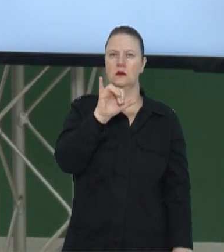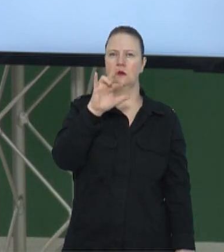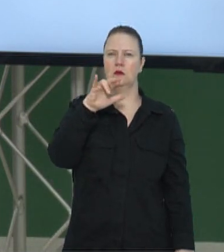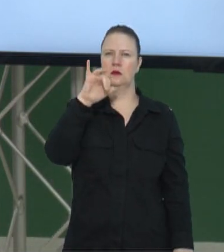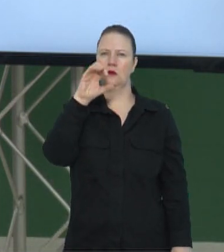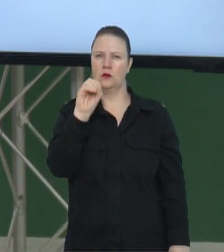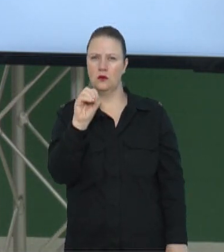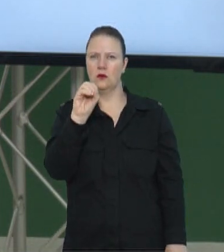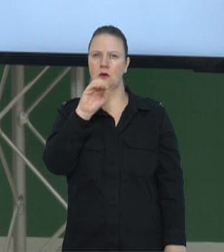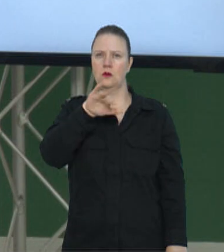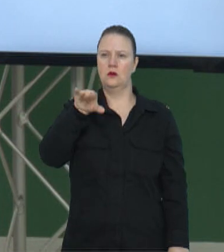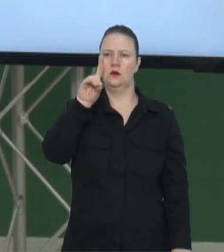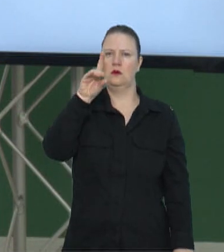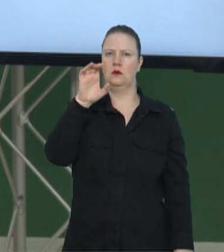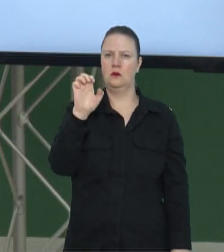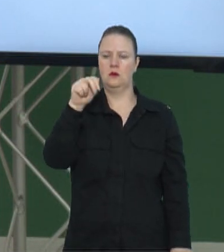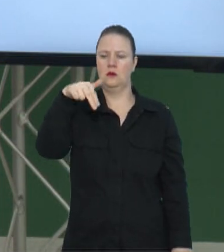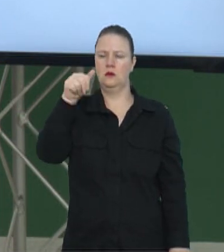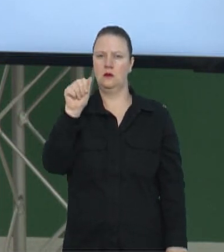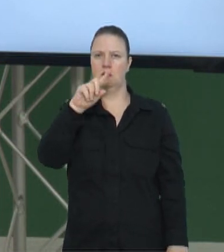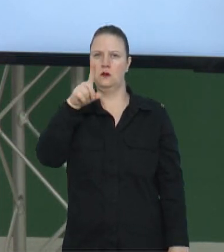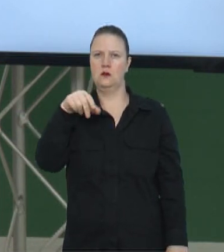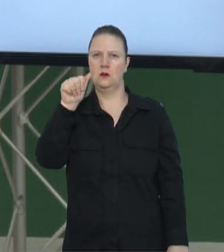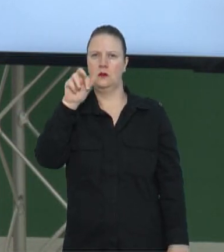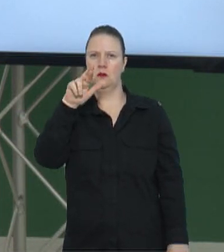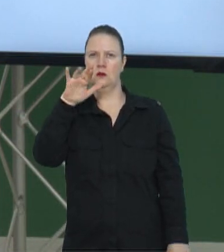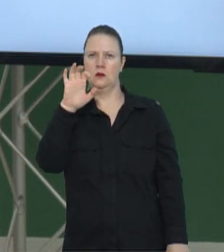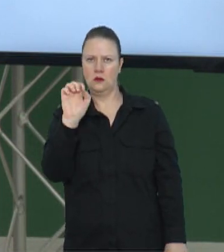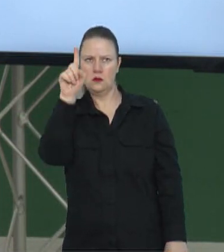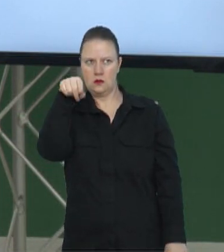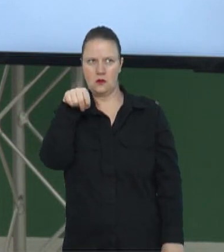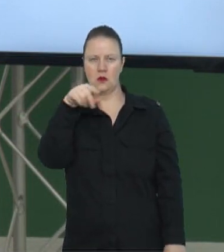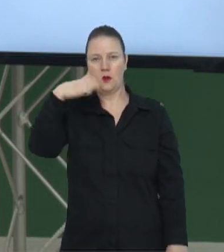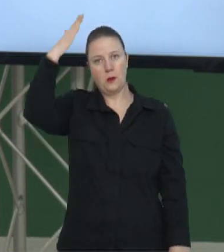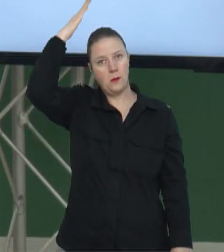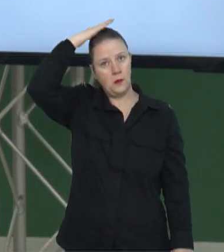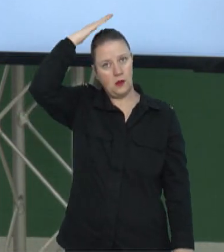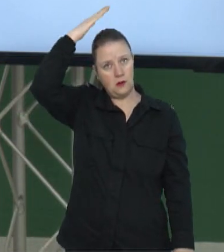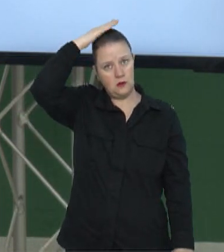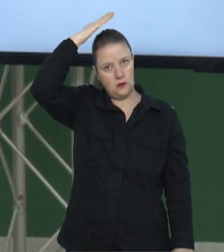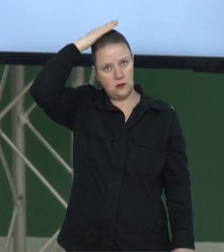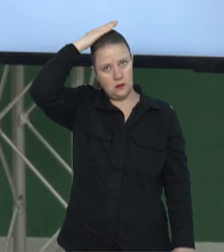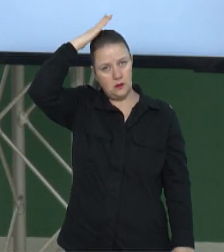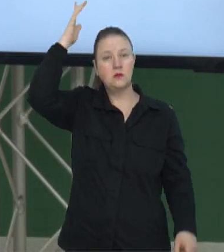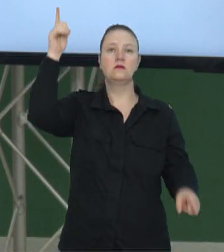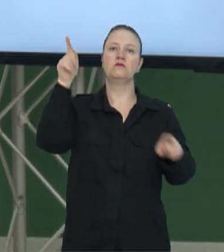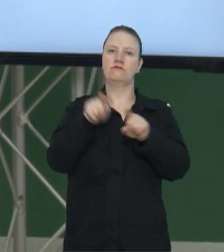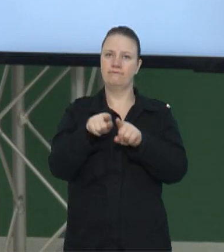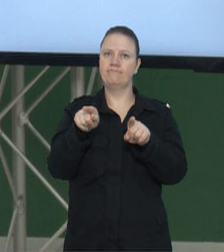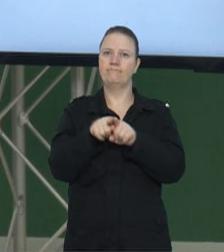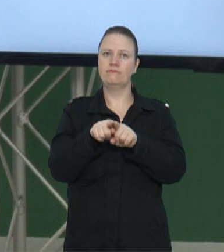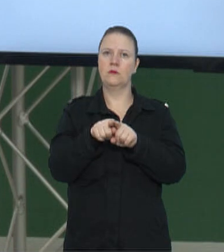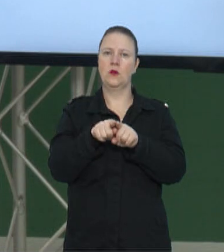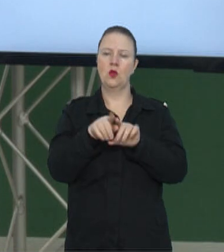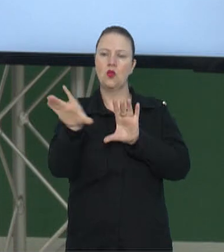Pará. Então, é uma comemoração religiosa que reúne milhões de pessoas ali